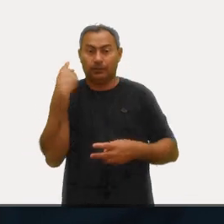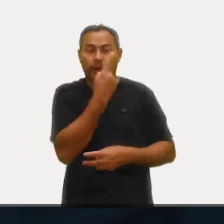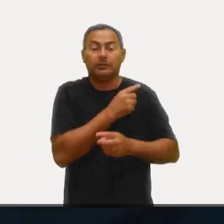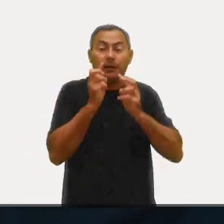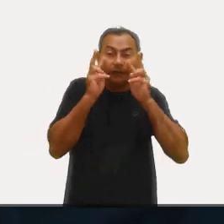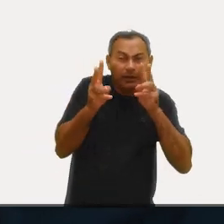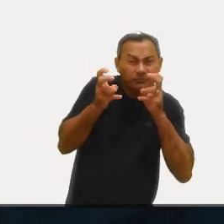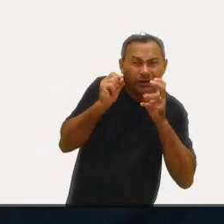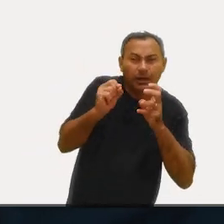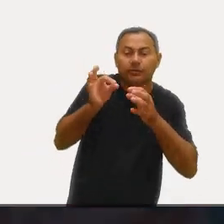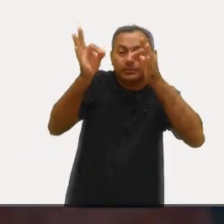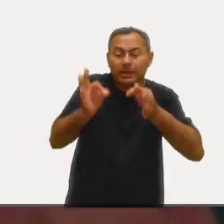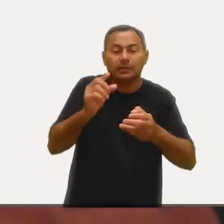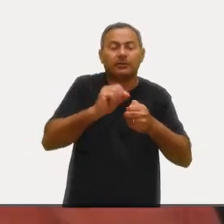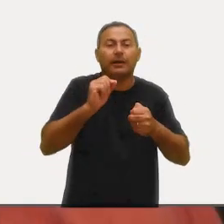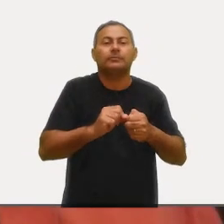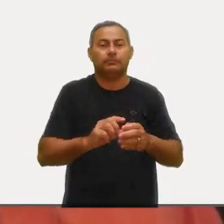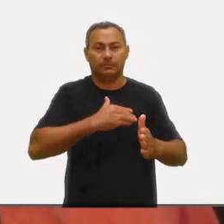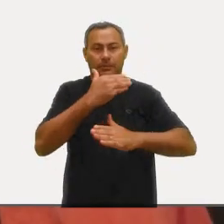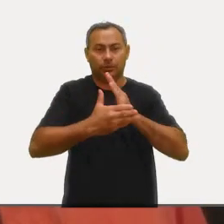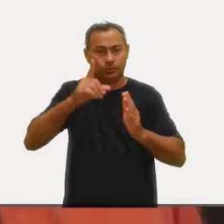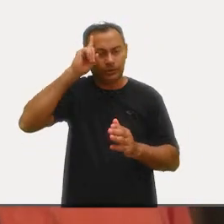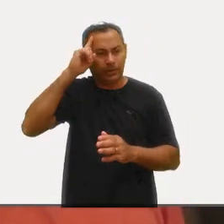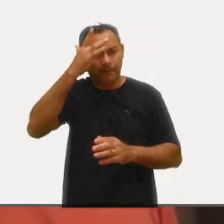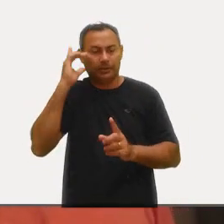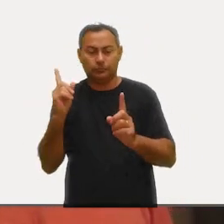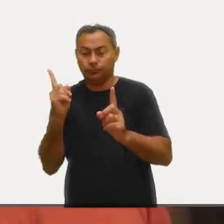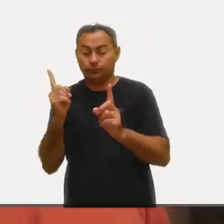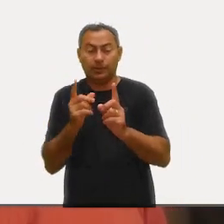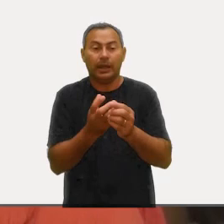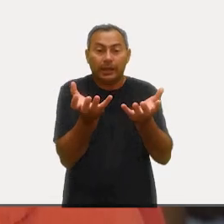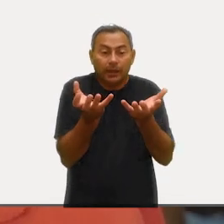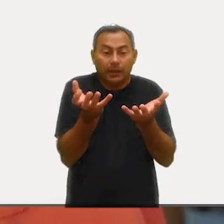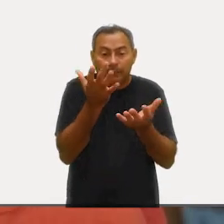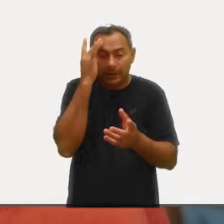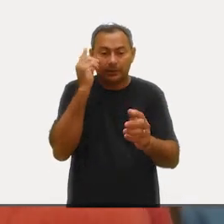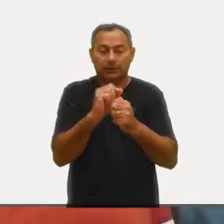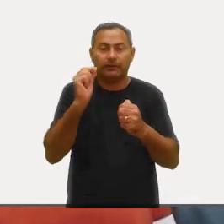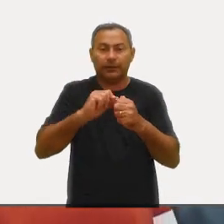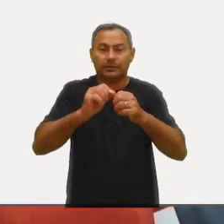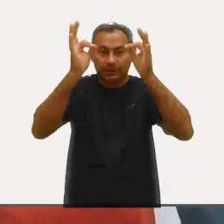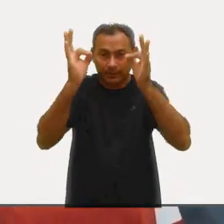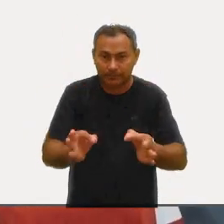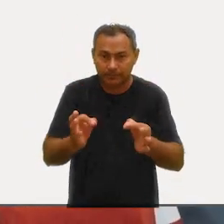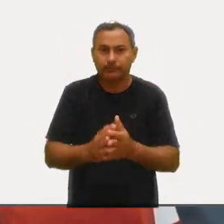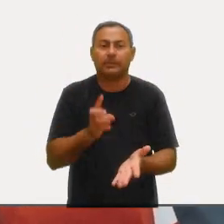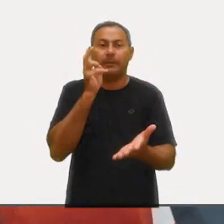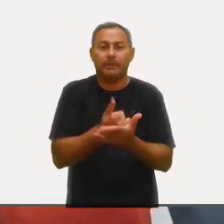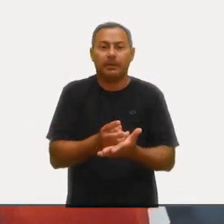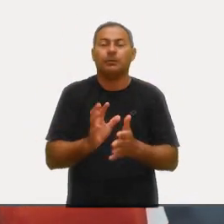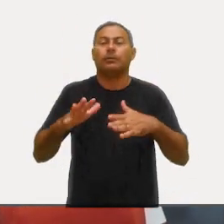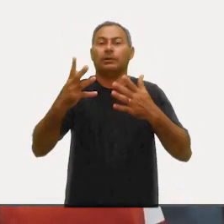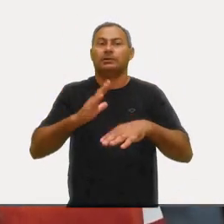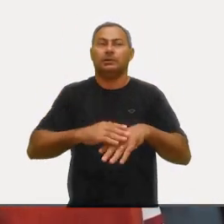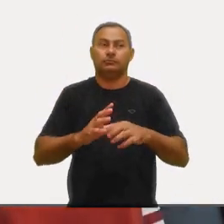ver quem faz o que é certo. Todos os dias somos rodeados por pessoas querendo encontrar alguém que faça o que é certo,